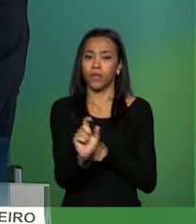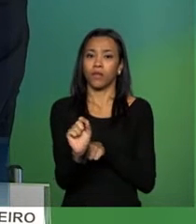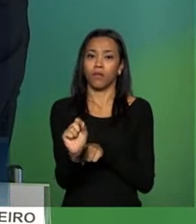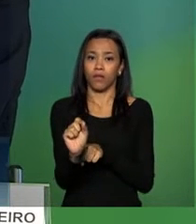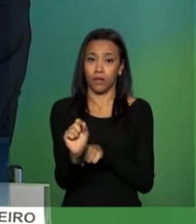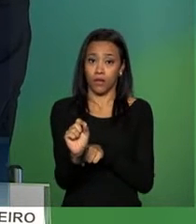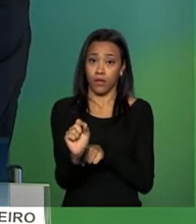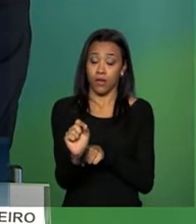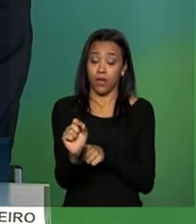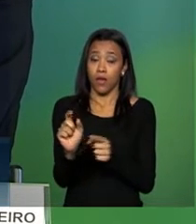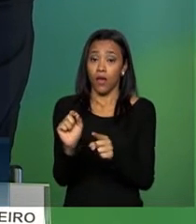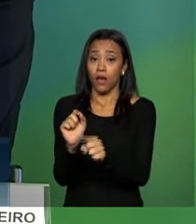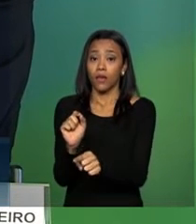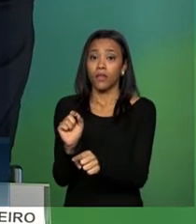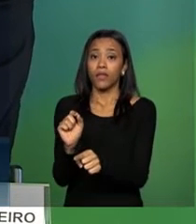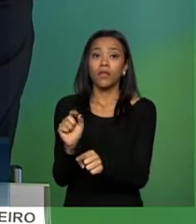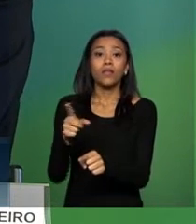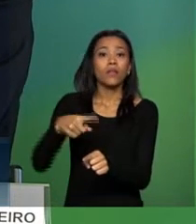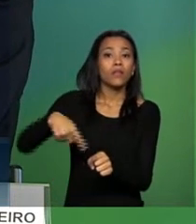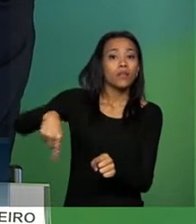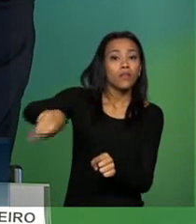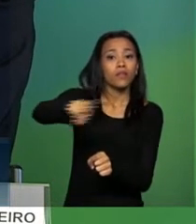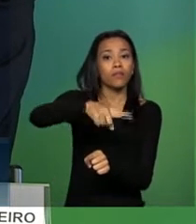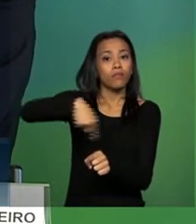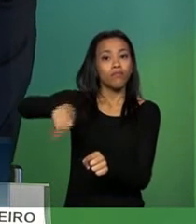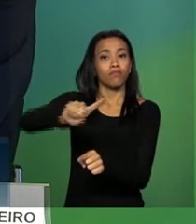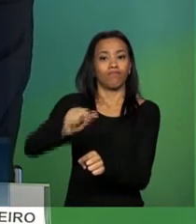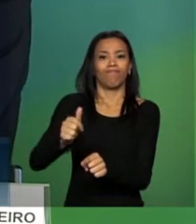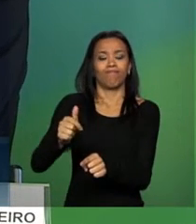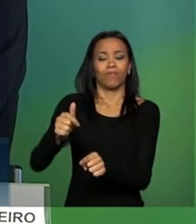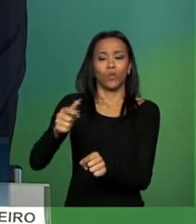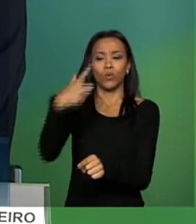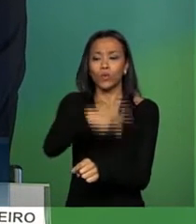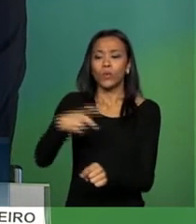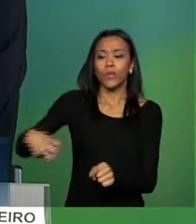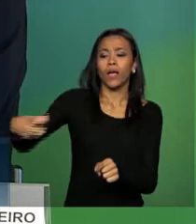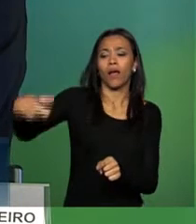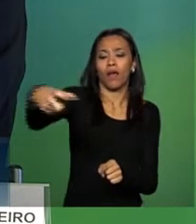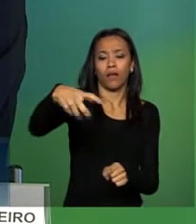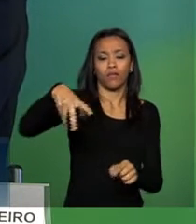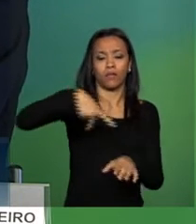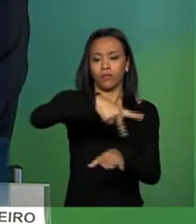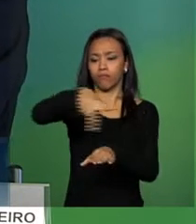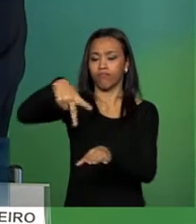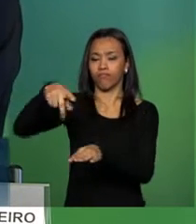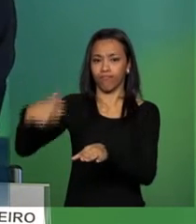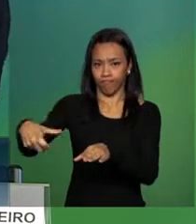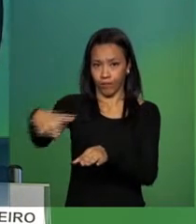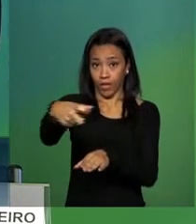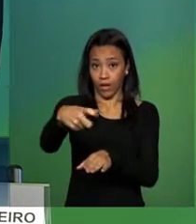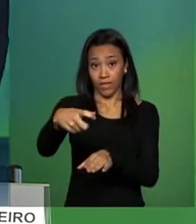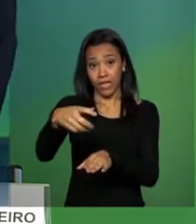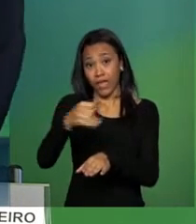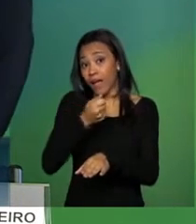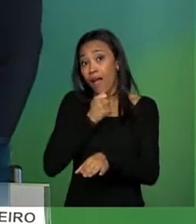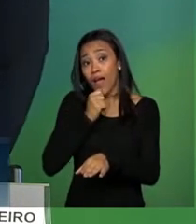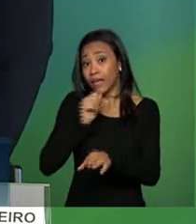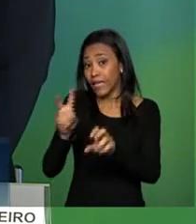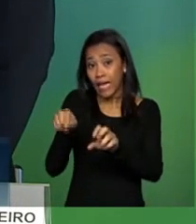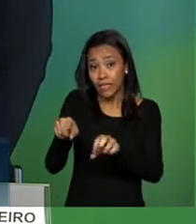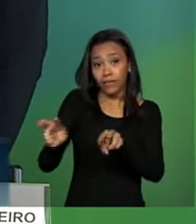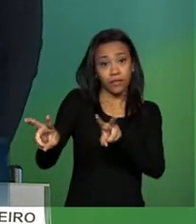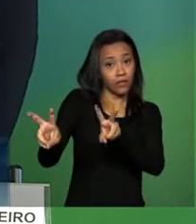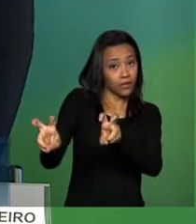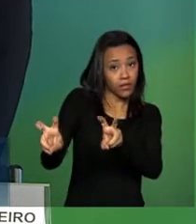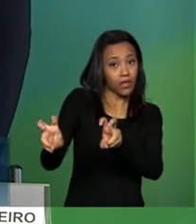em vista a questão dos ratings das regiões, etc. Essa é uma questão que não está ainda